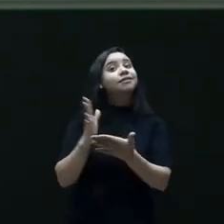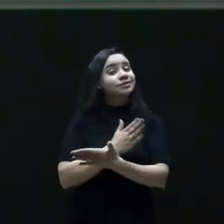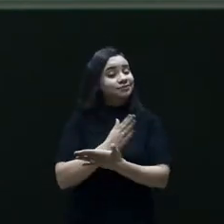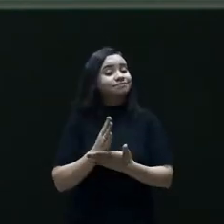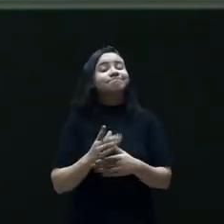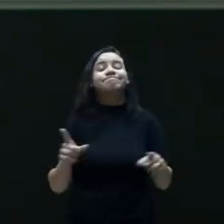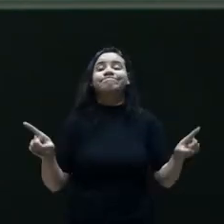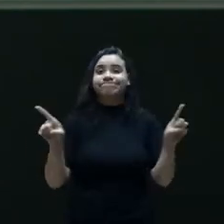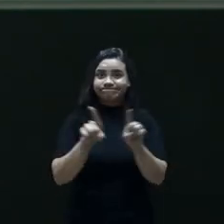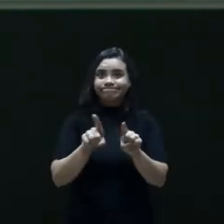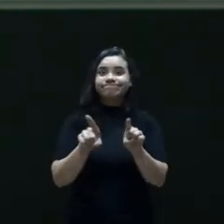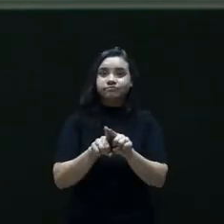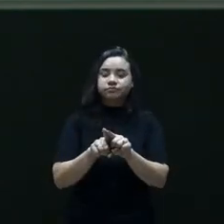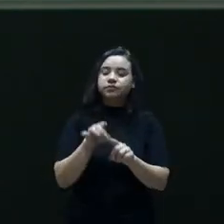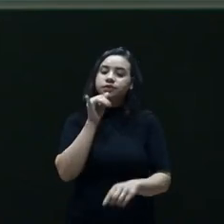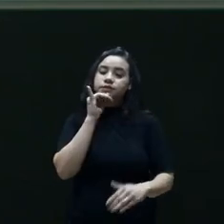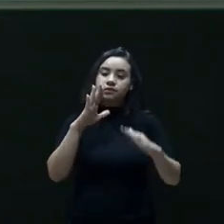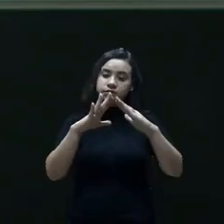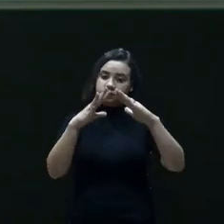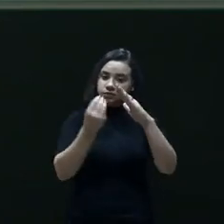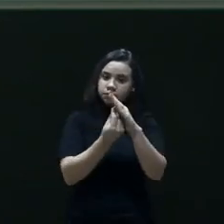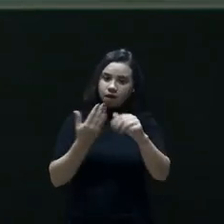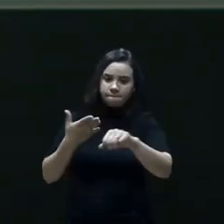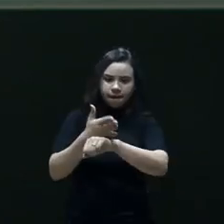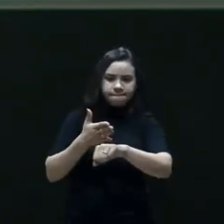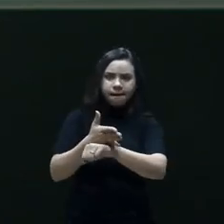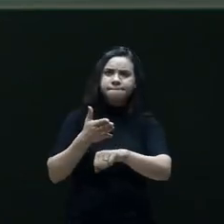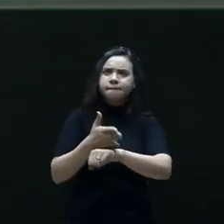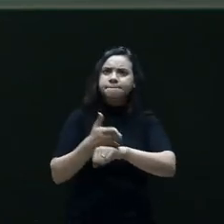vêm, começam, creem por um tempo,